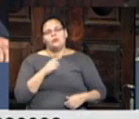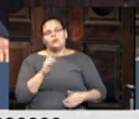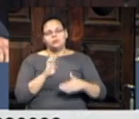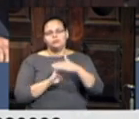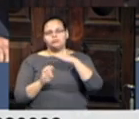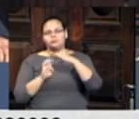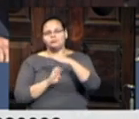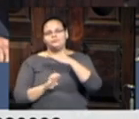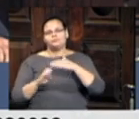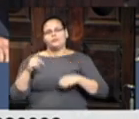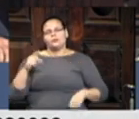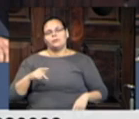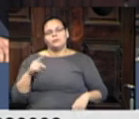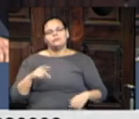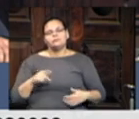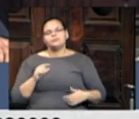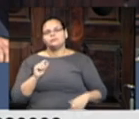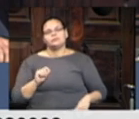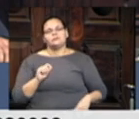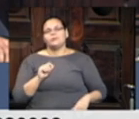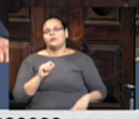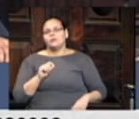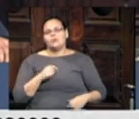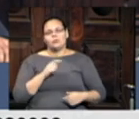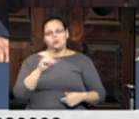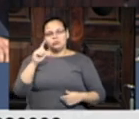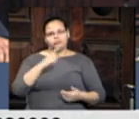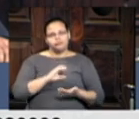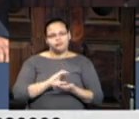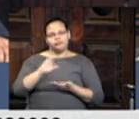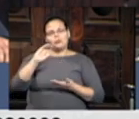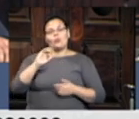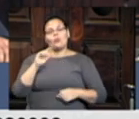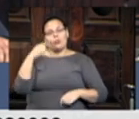companhias de petróleo que não têm nenhuma matriz.